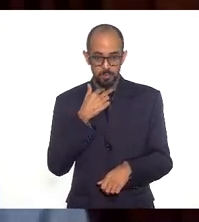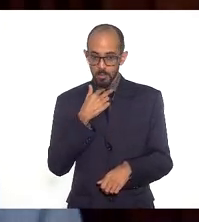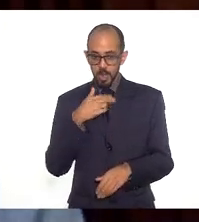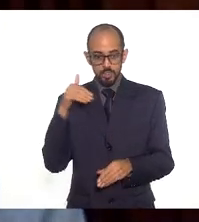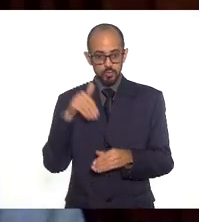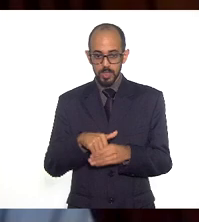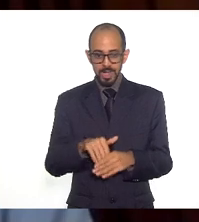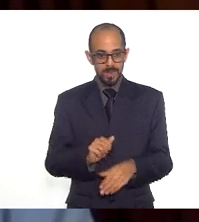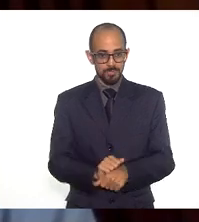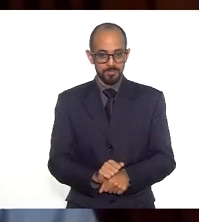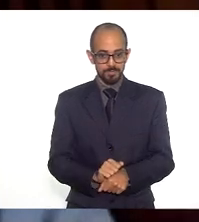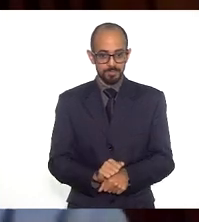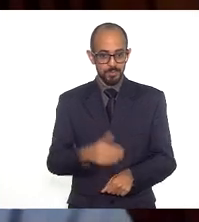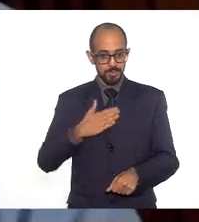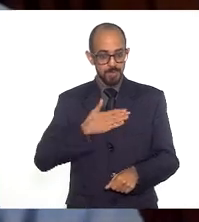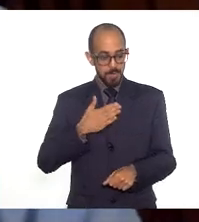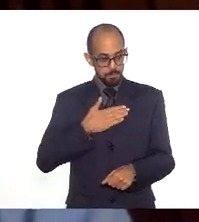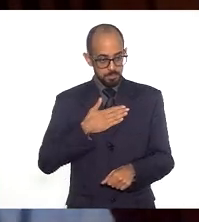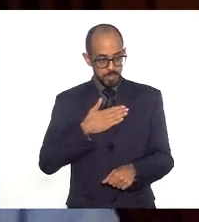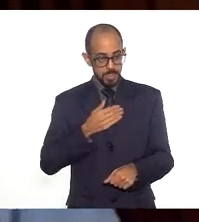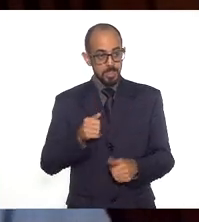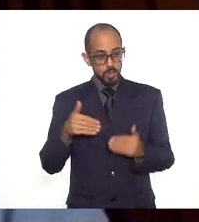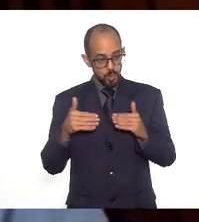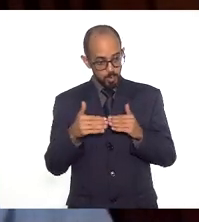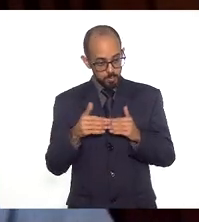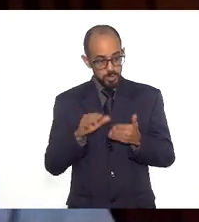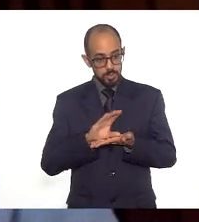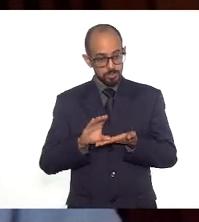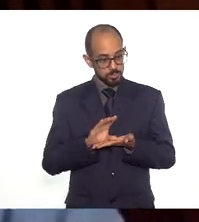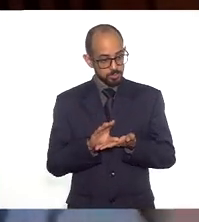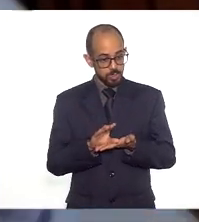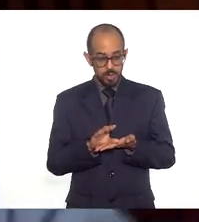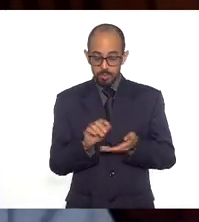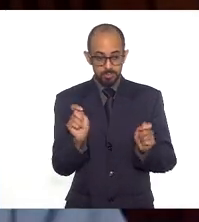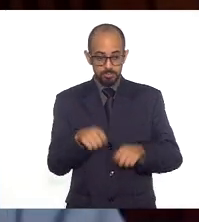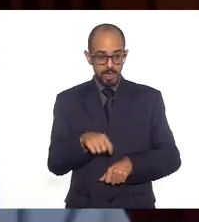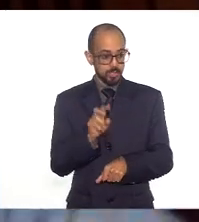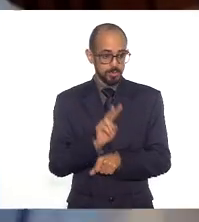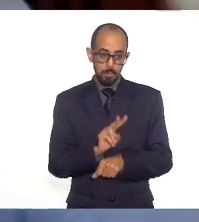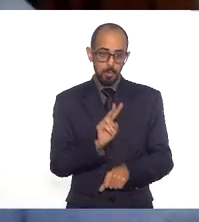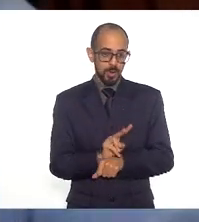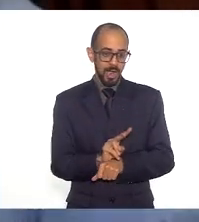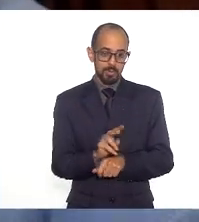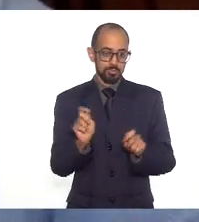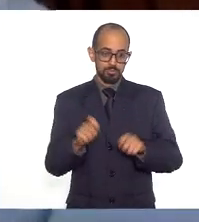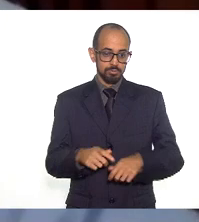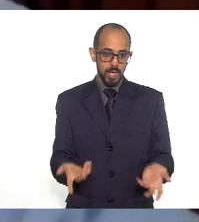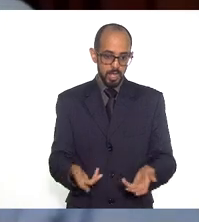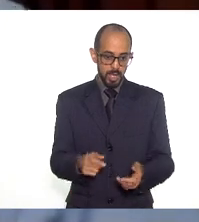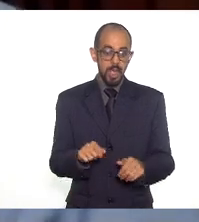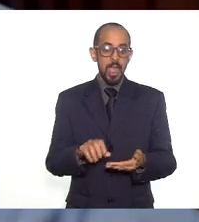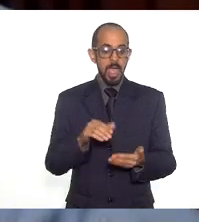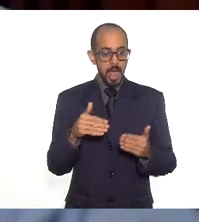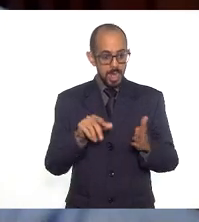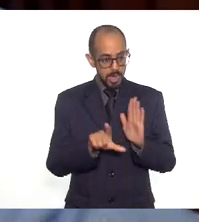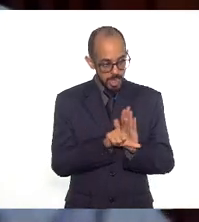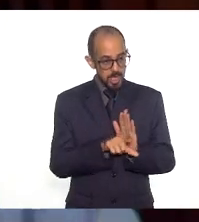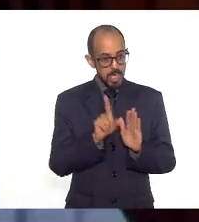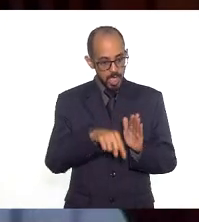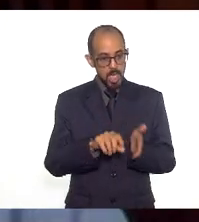não há constitucionalidade ou inconstitucionalidade temporária. Então, no meu entendimento, a lei é